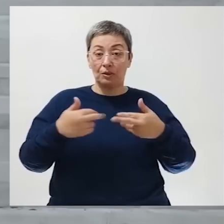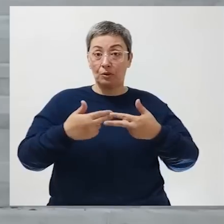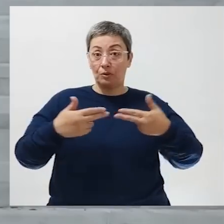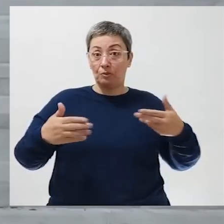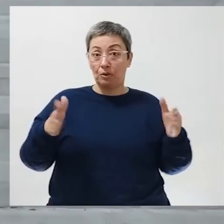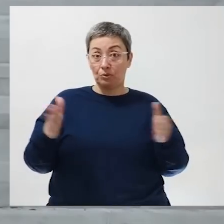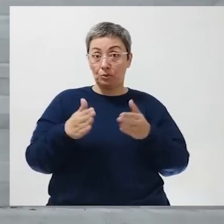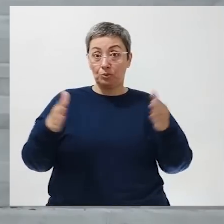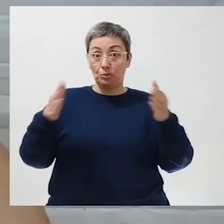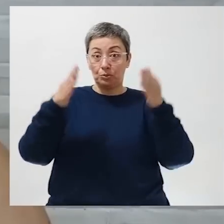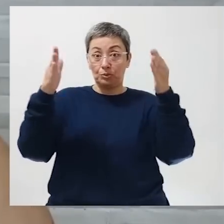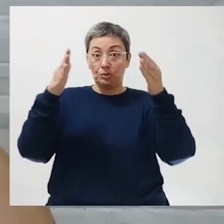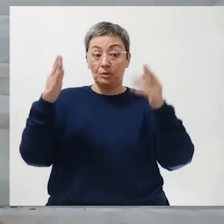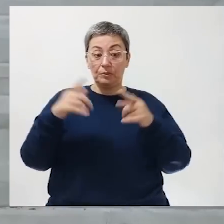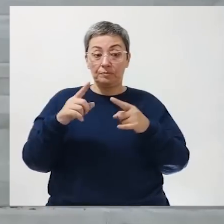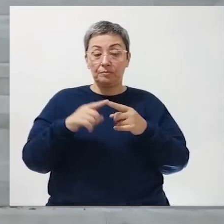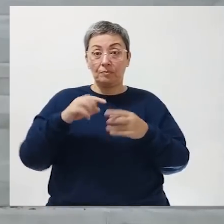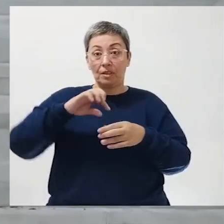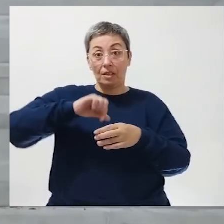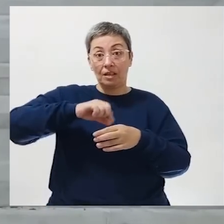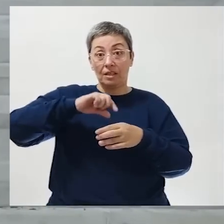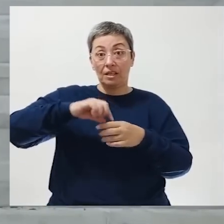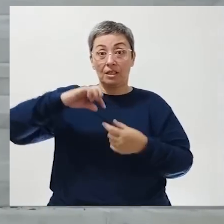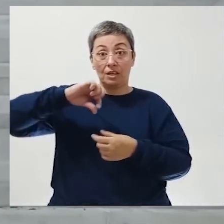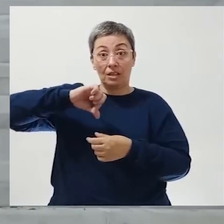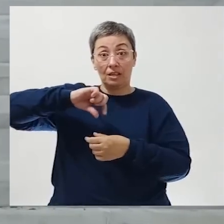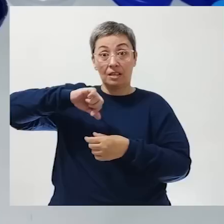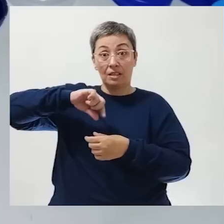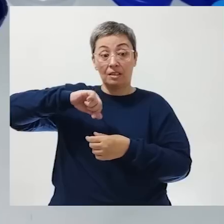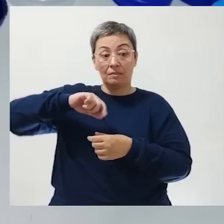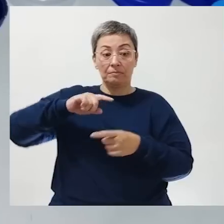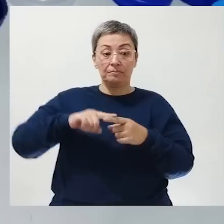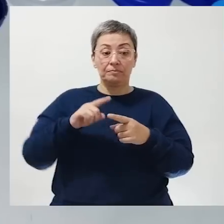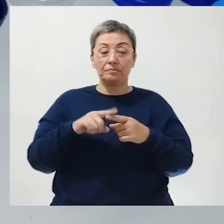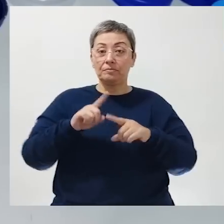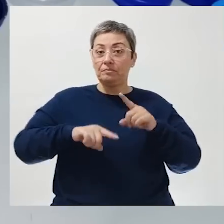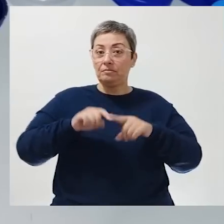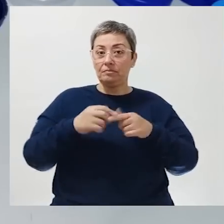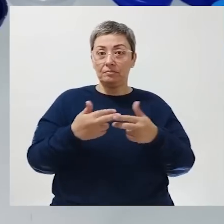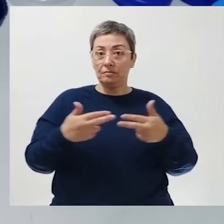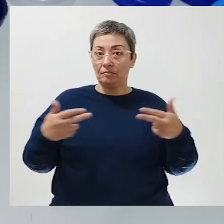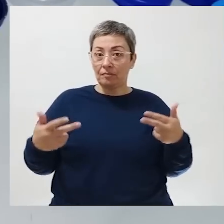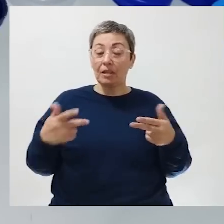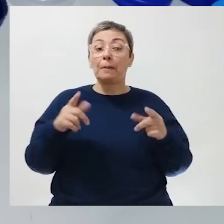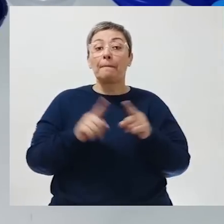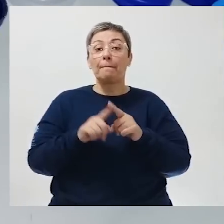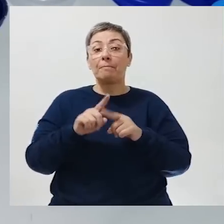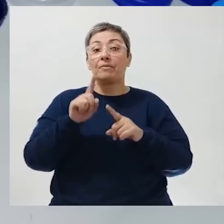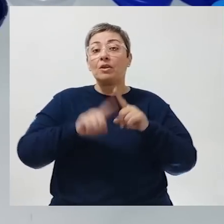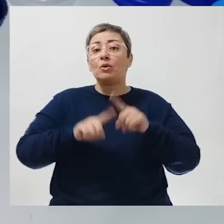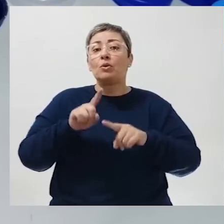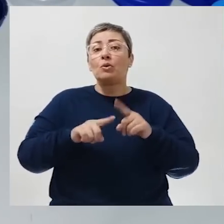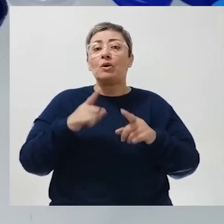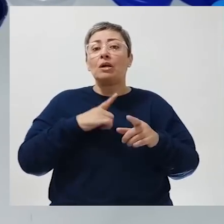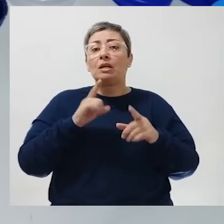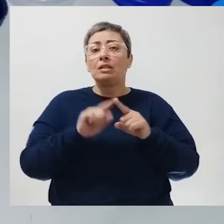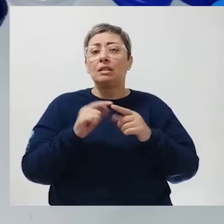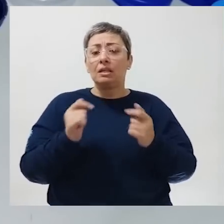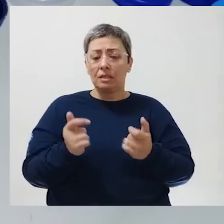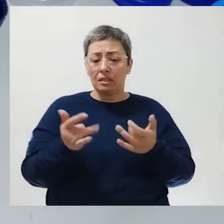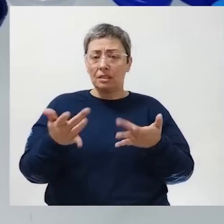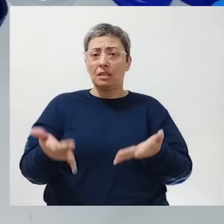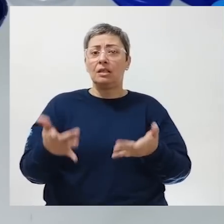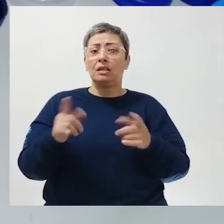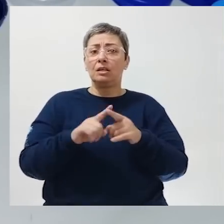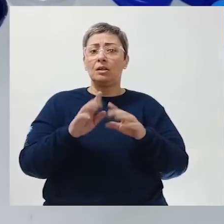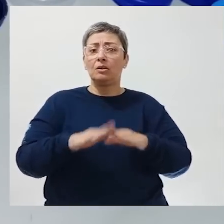diversos tamanhos, rolha, tampinhas. Materiais não estruturados são objetos que colocamos à disposição